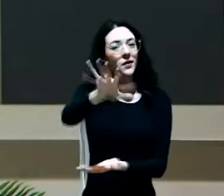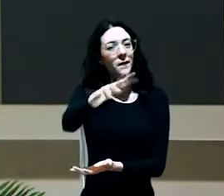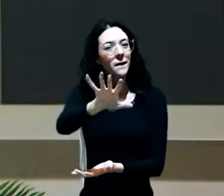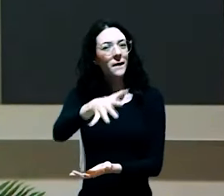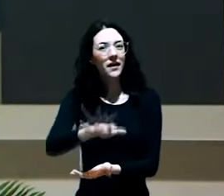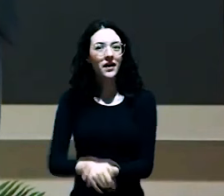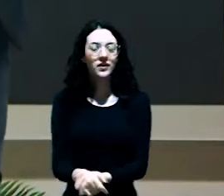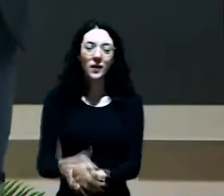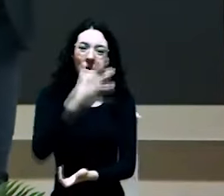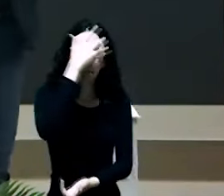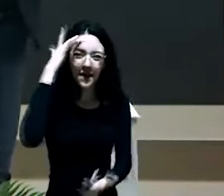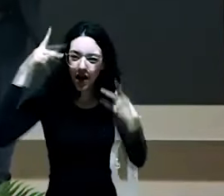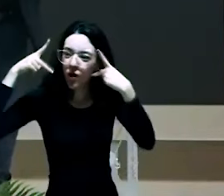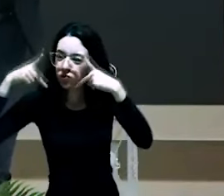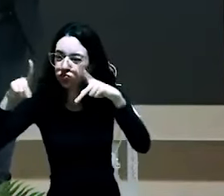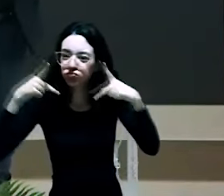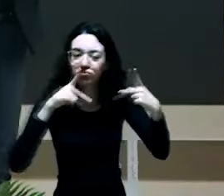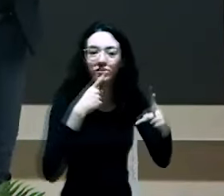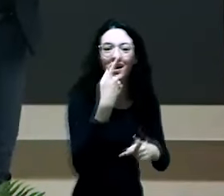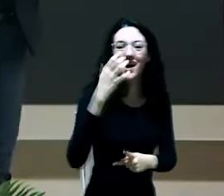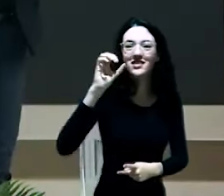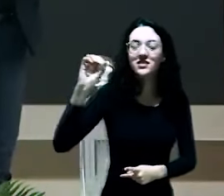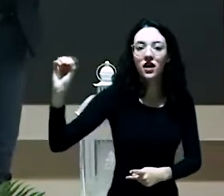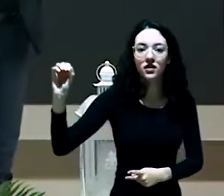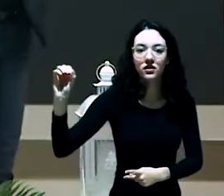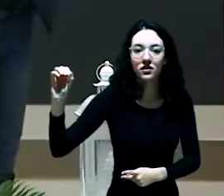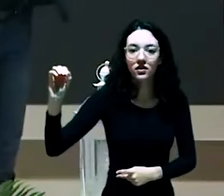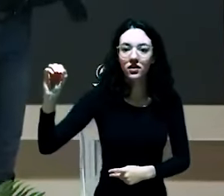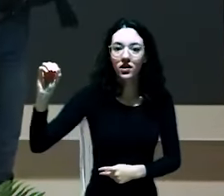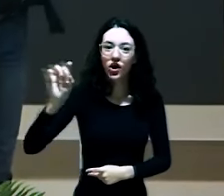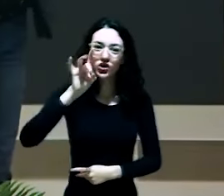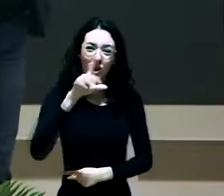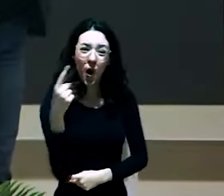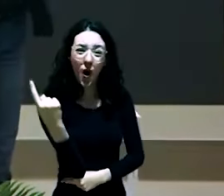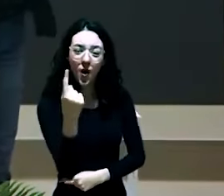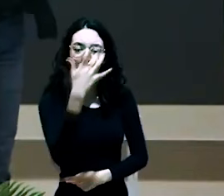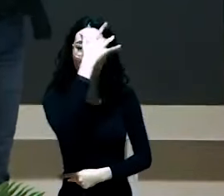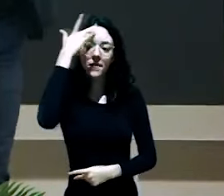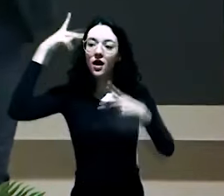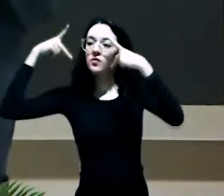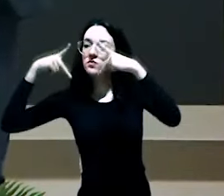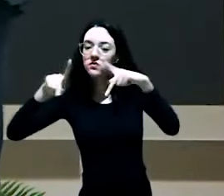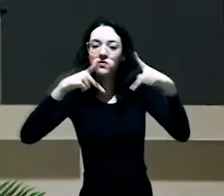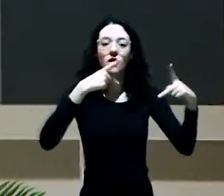mensagens, uma anuncia o arrebatamento. De cada 100